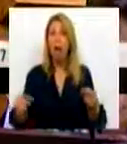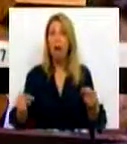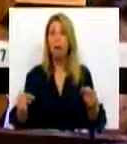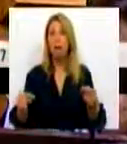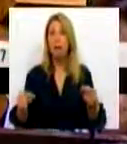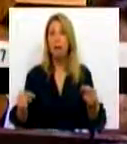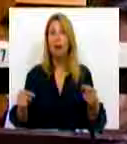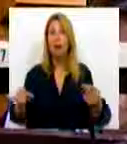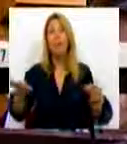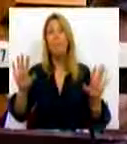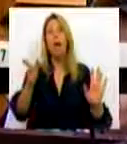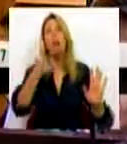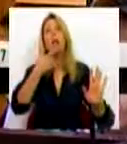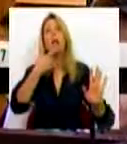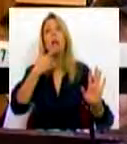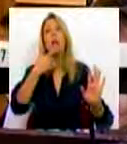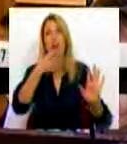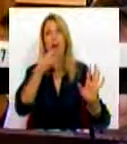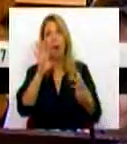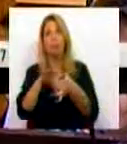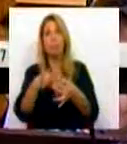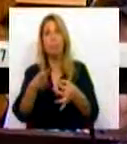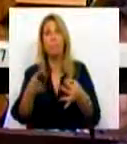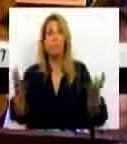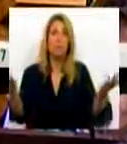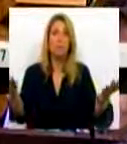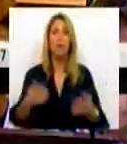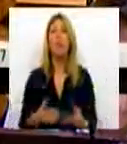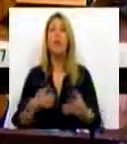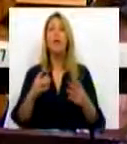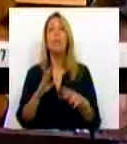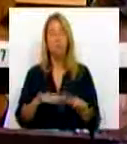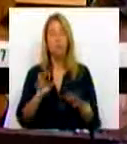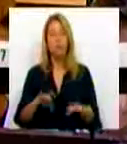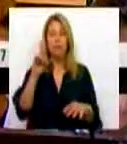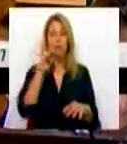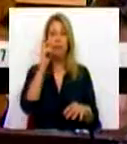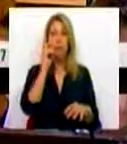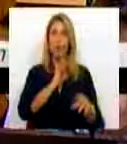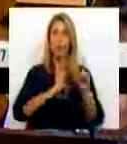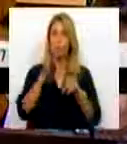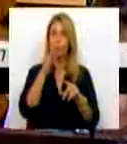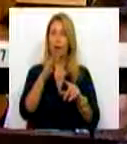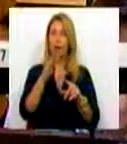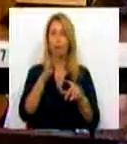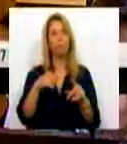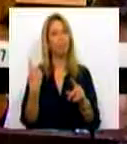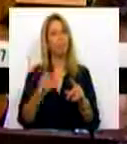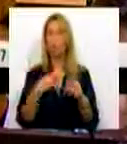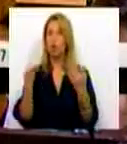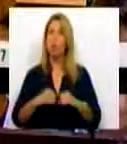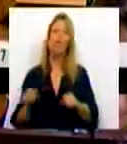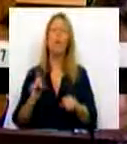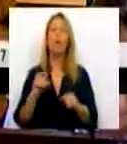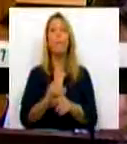tanto as palavras que aqui proferem. E por isso, senhores e senhores deputados, nós não estamos de acordo porque este quadro